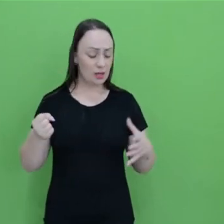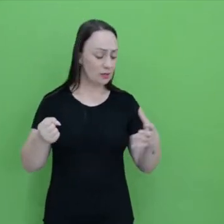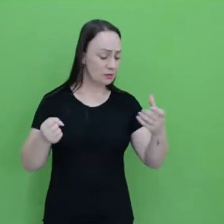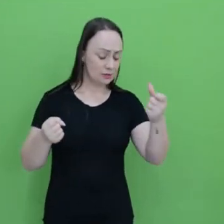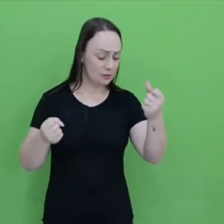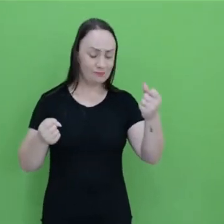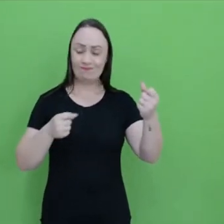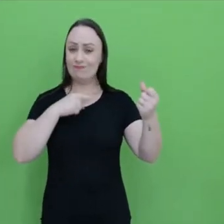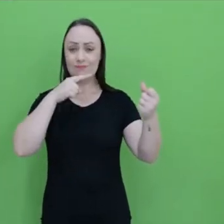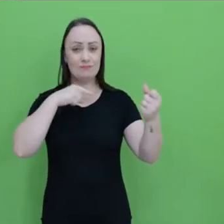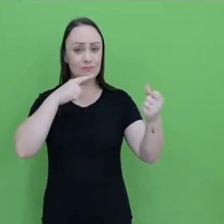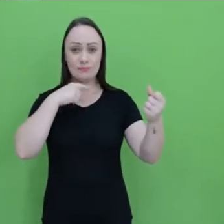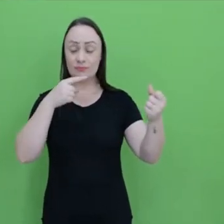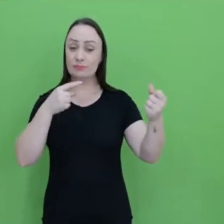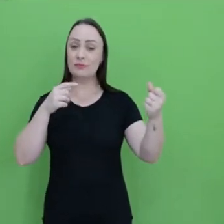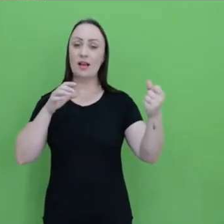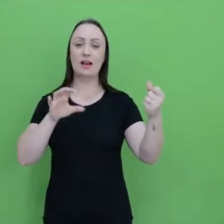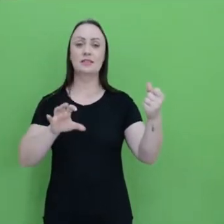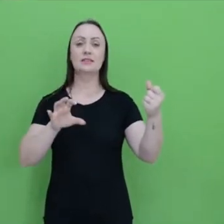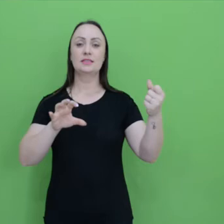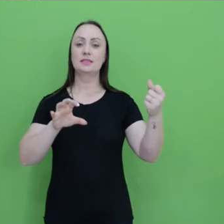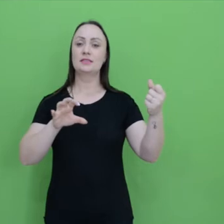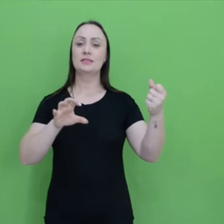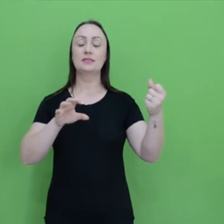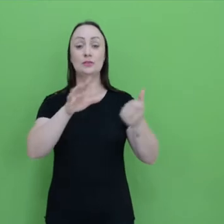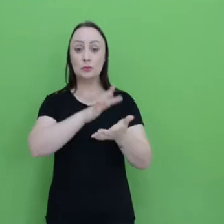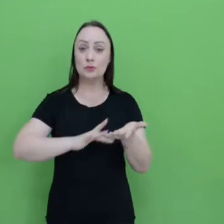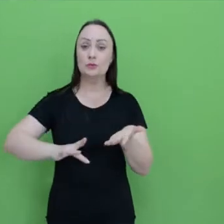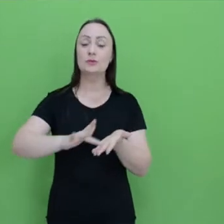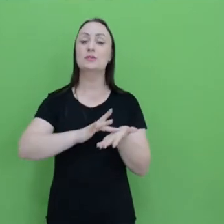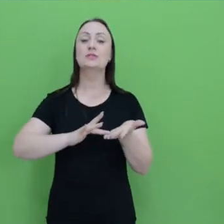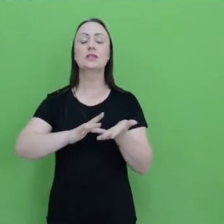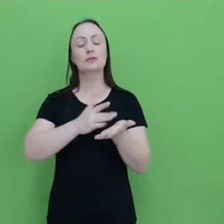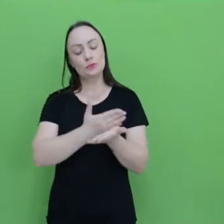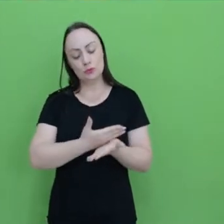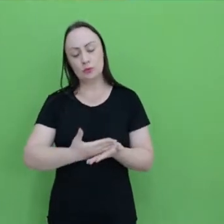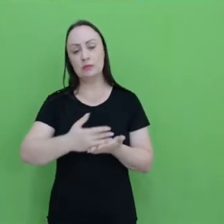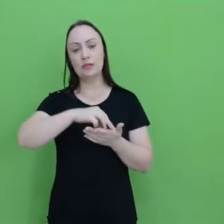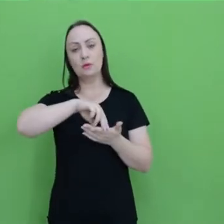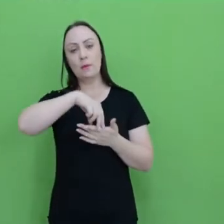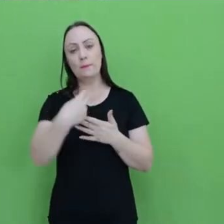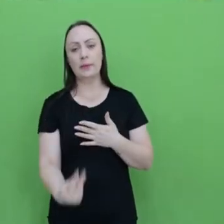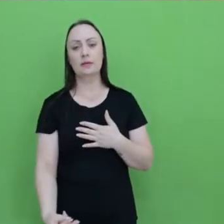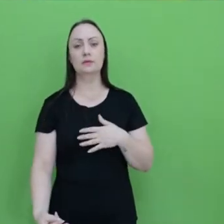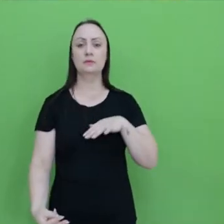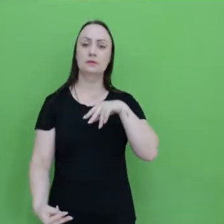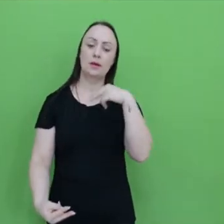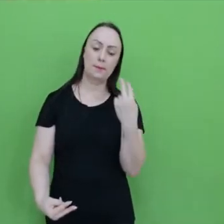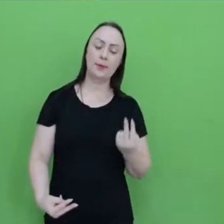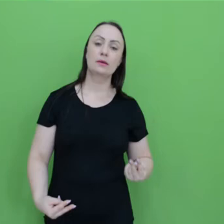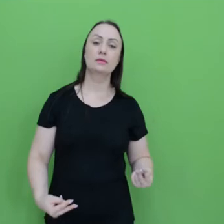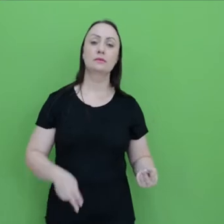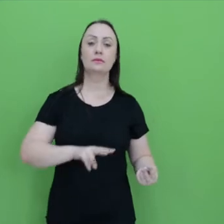tudo. E foi assim que os ciganos começaram a cair pelos